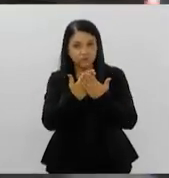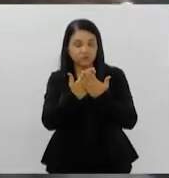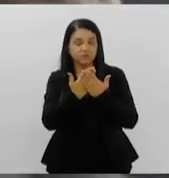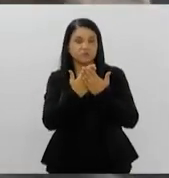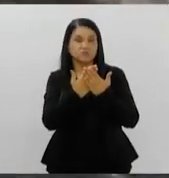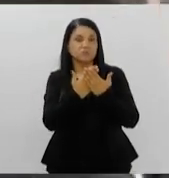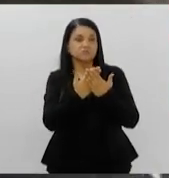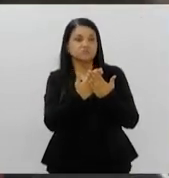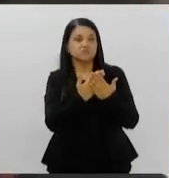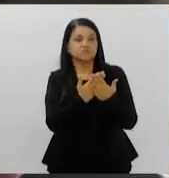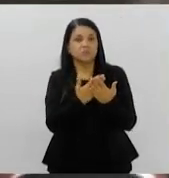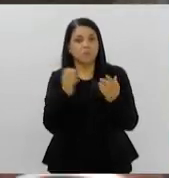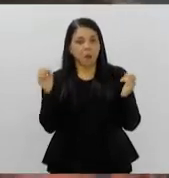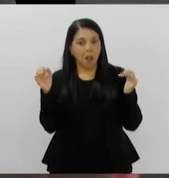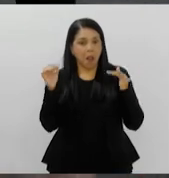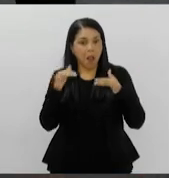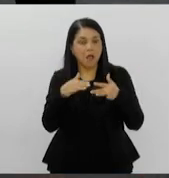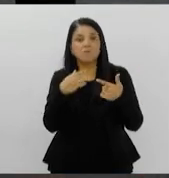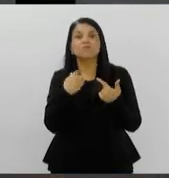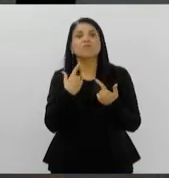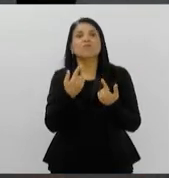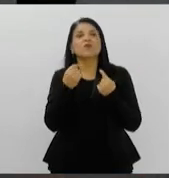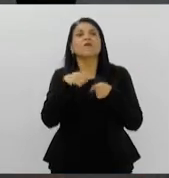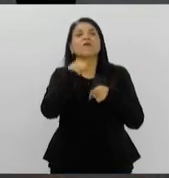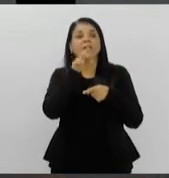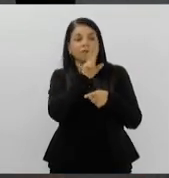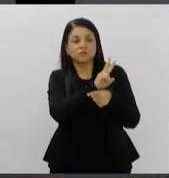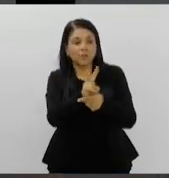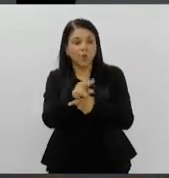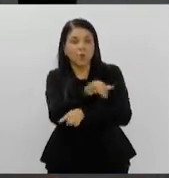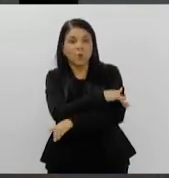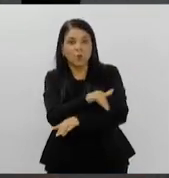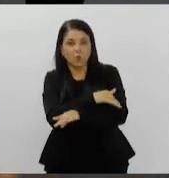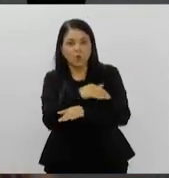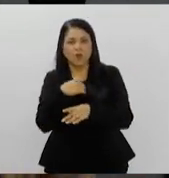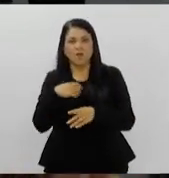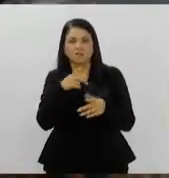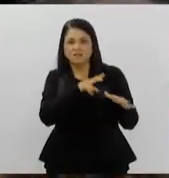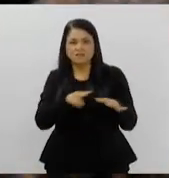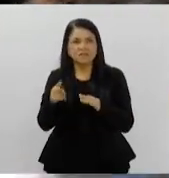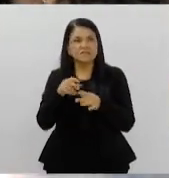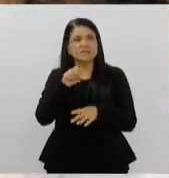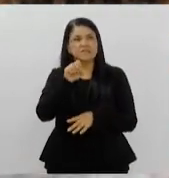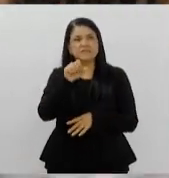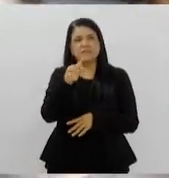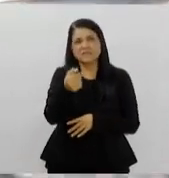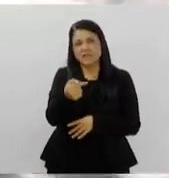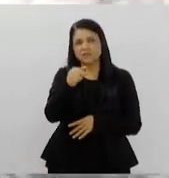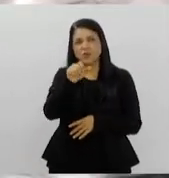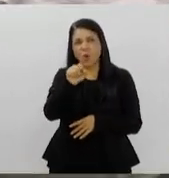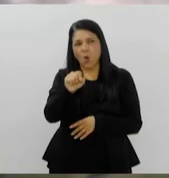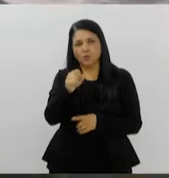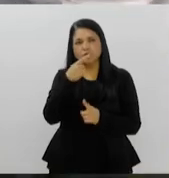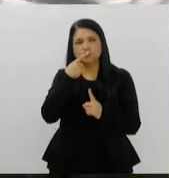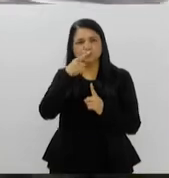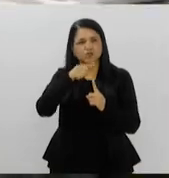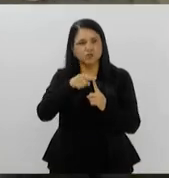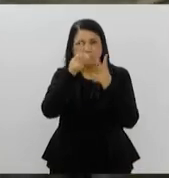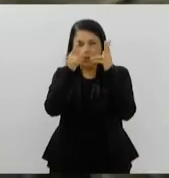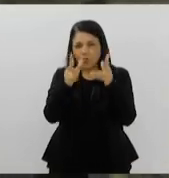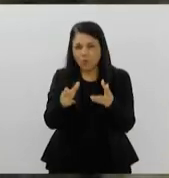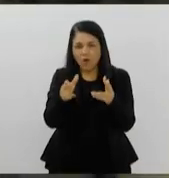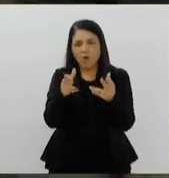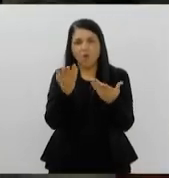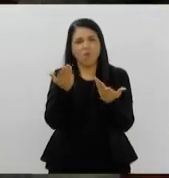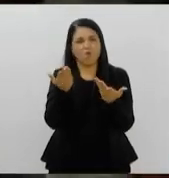segurança nas ruas. Só nas últimas semanas a gente votou em 7 ou 8 indicações legislativas desse tipo. Então, a nossa voto é abstenção. Os